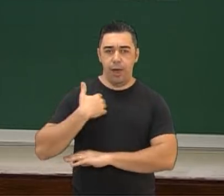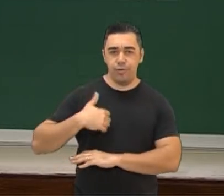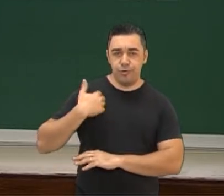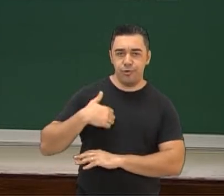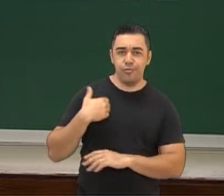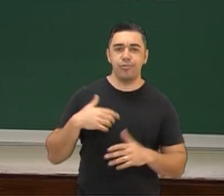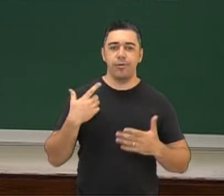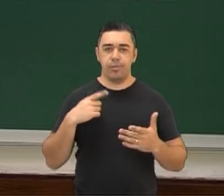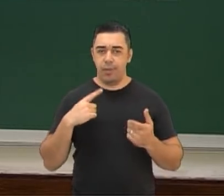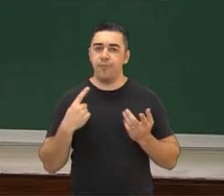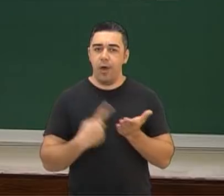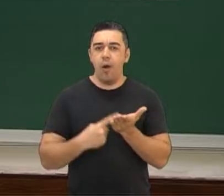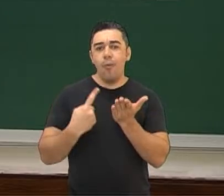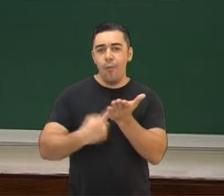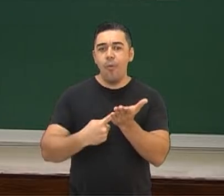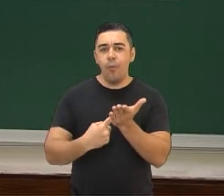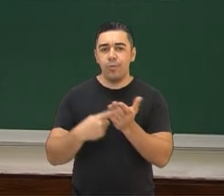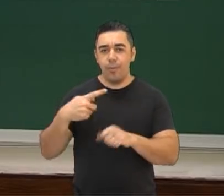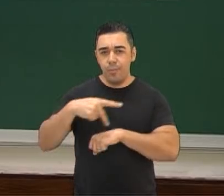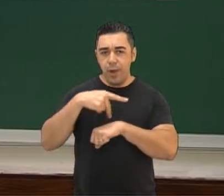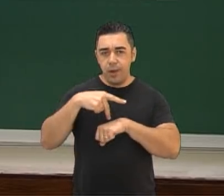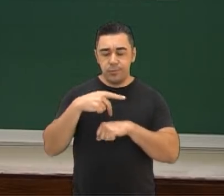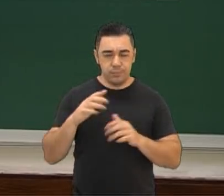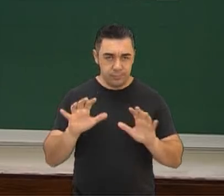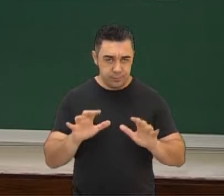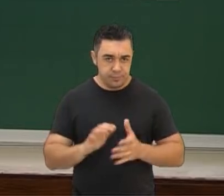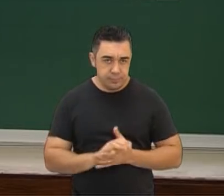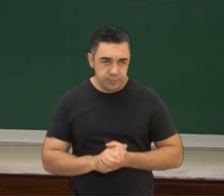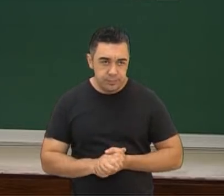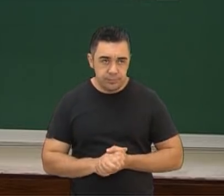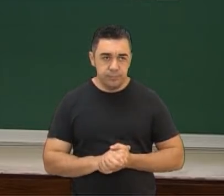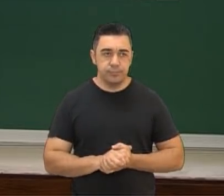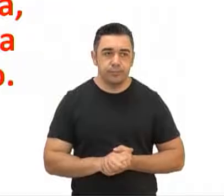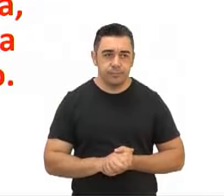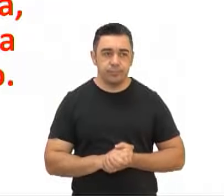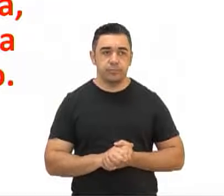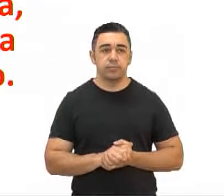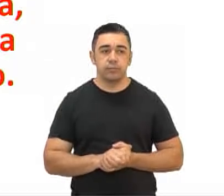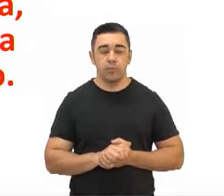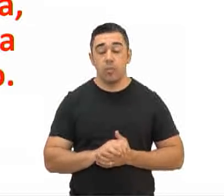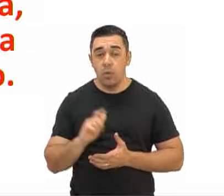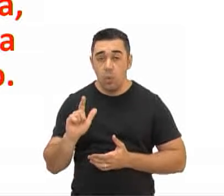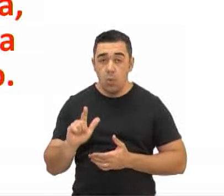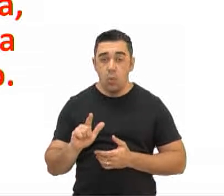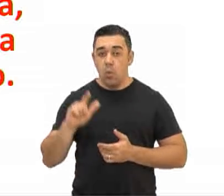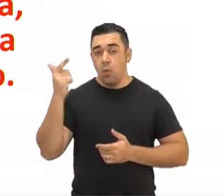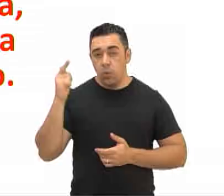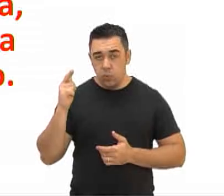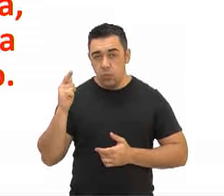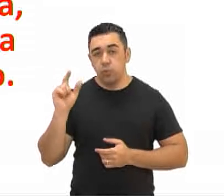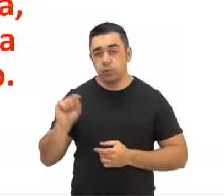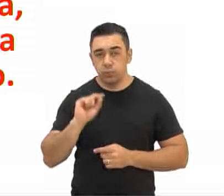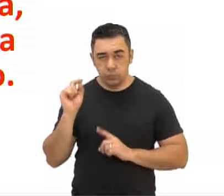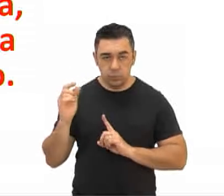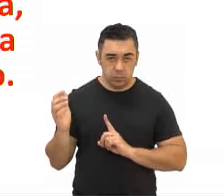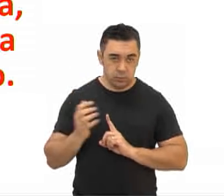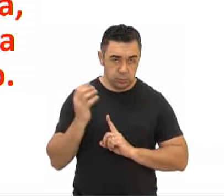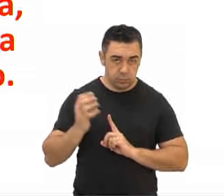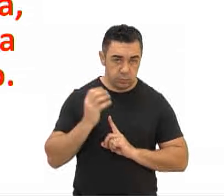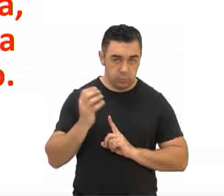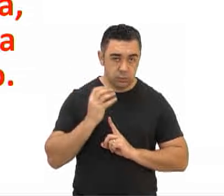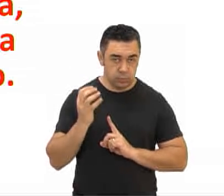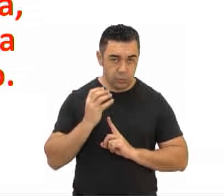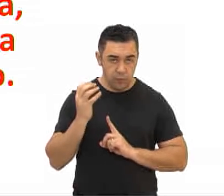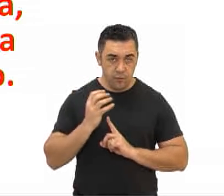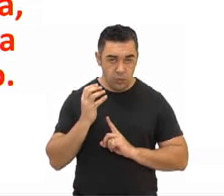acordo entre os 2 países ali, certo? E aí, outro fator de influência na